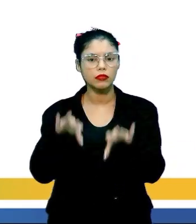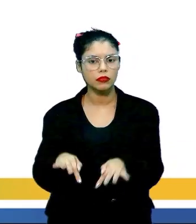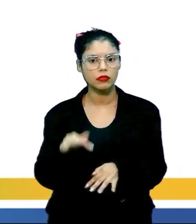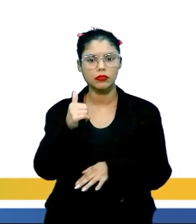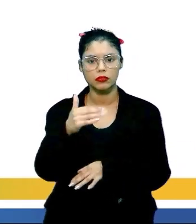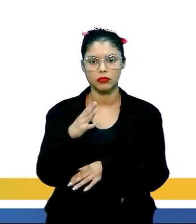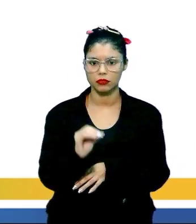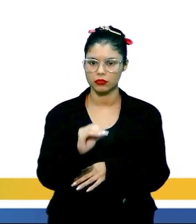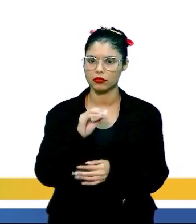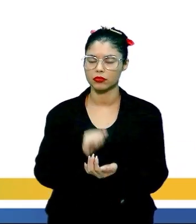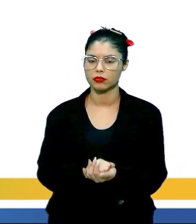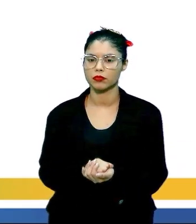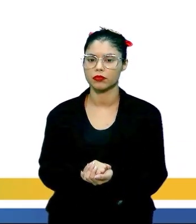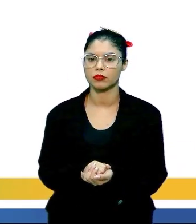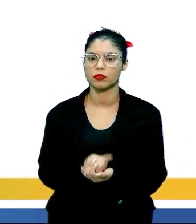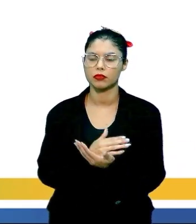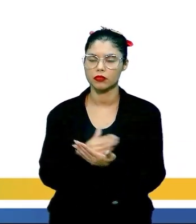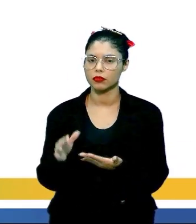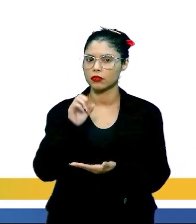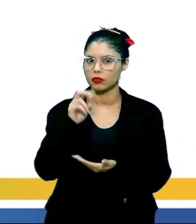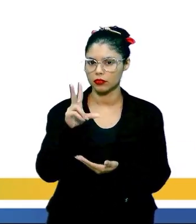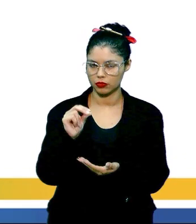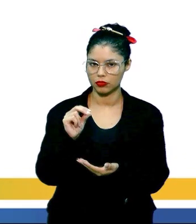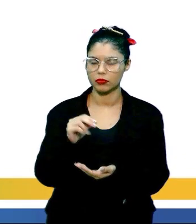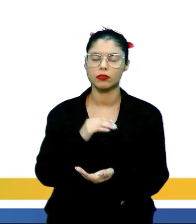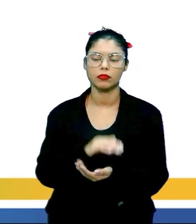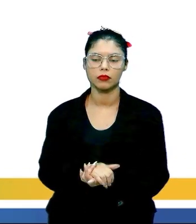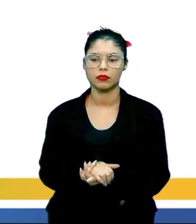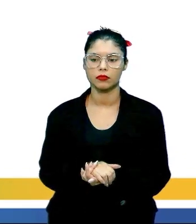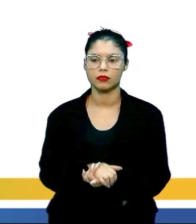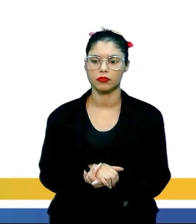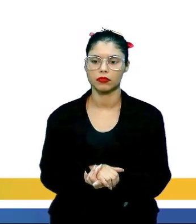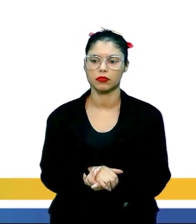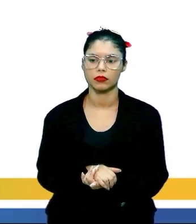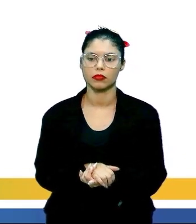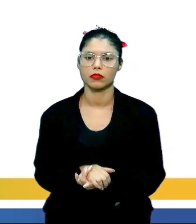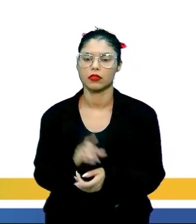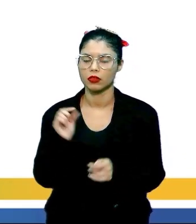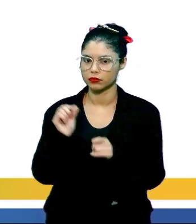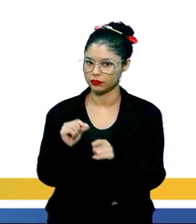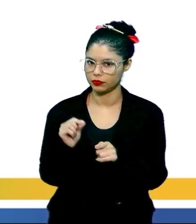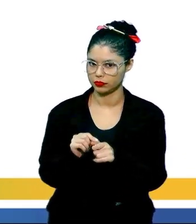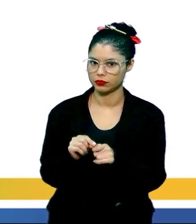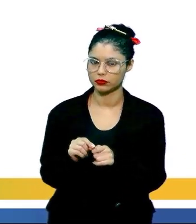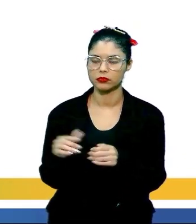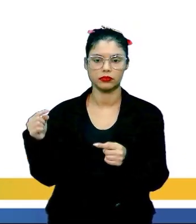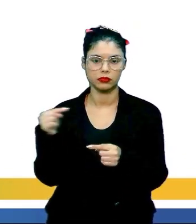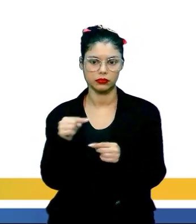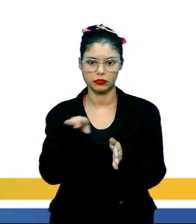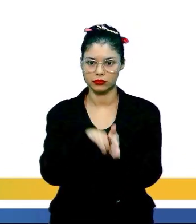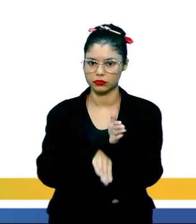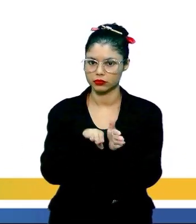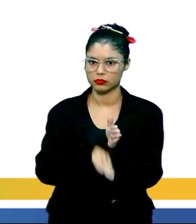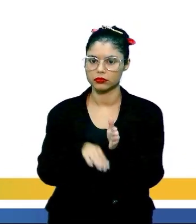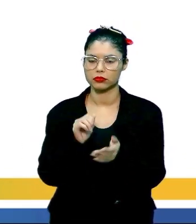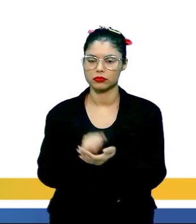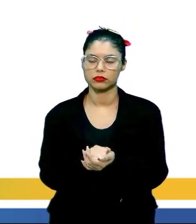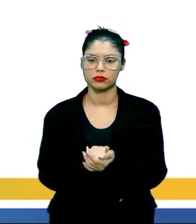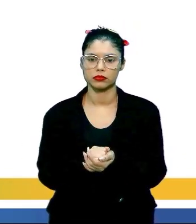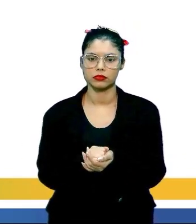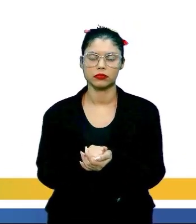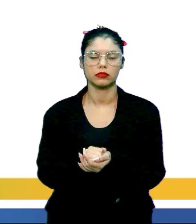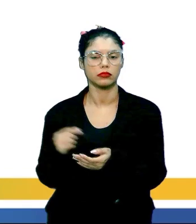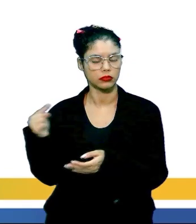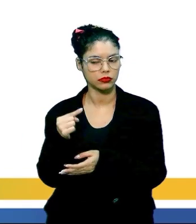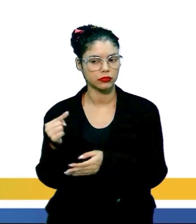10 metros por segundo e a velocidade inicial 50 metros por segundo. Efetuando essa subtração, velocidade